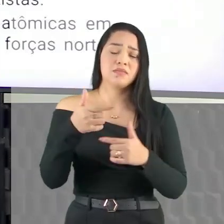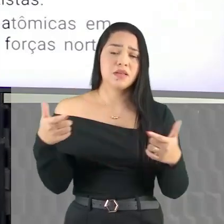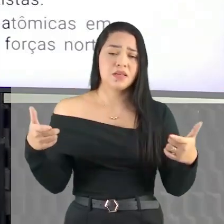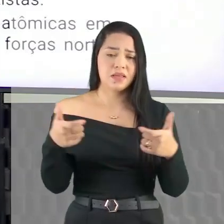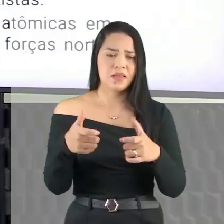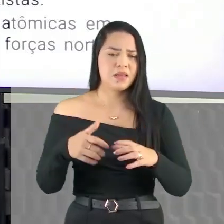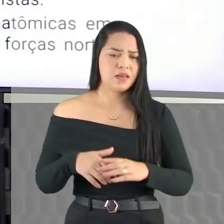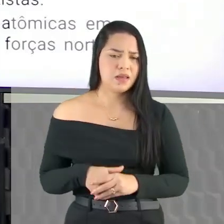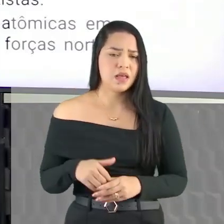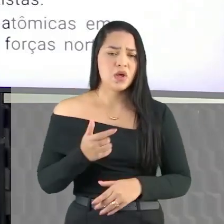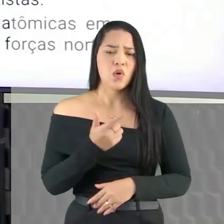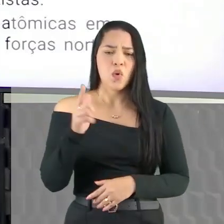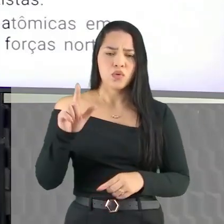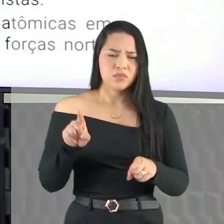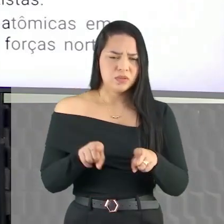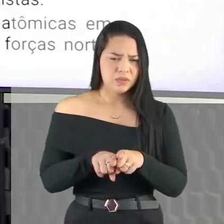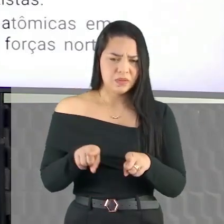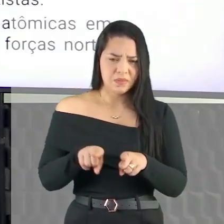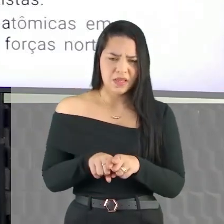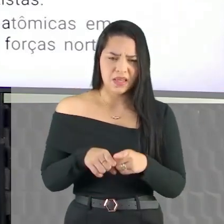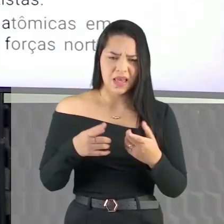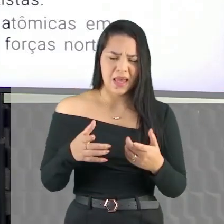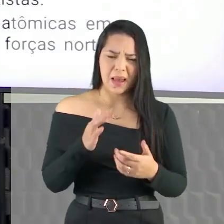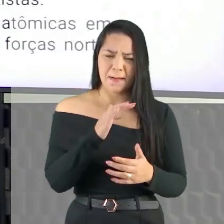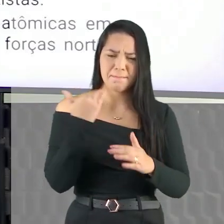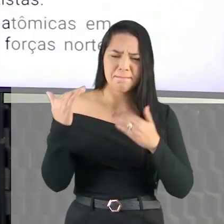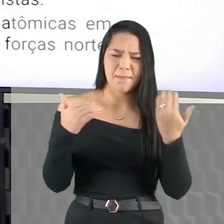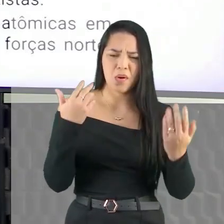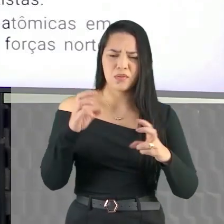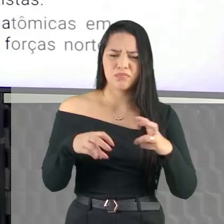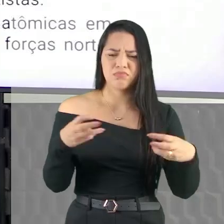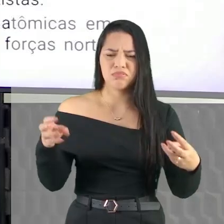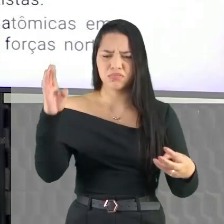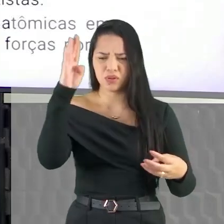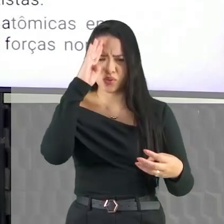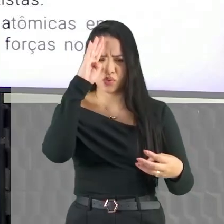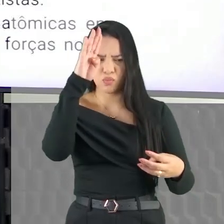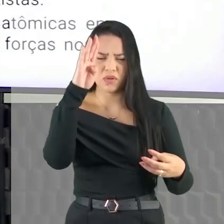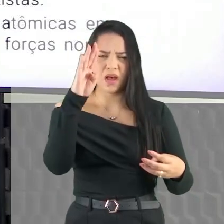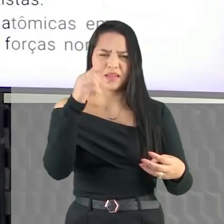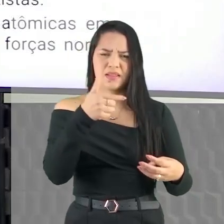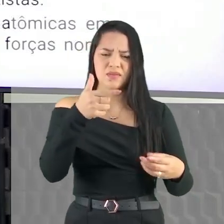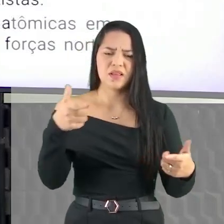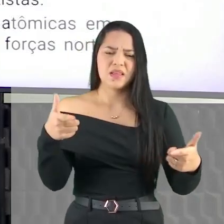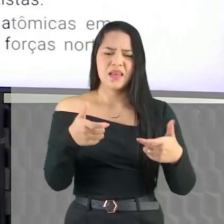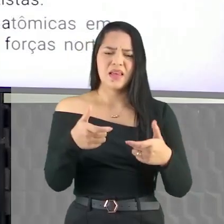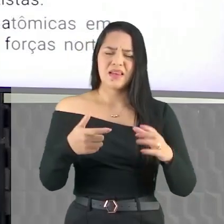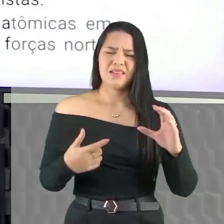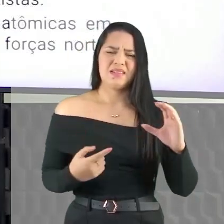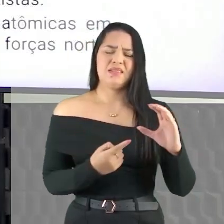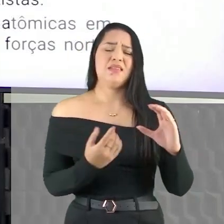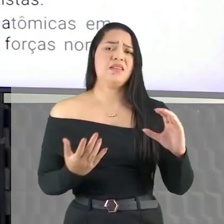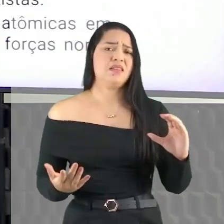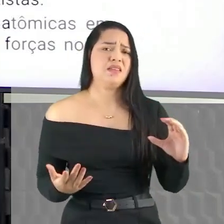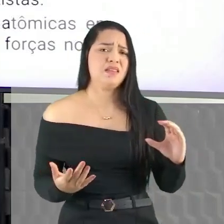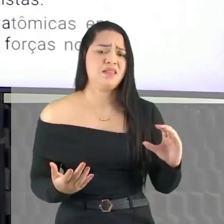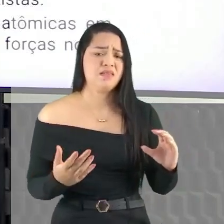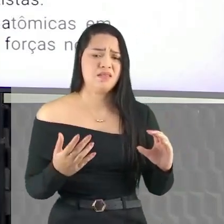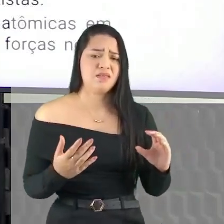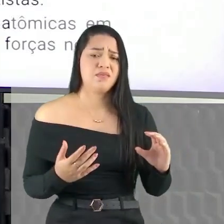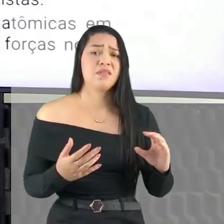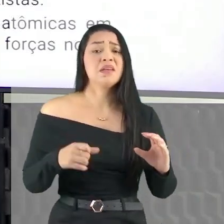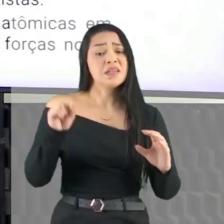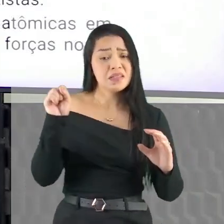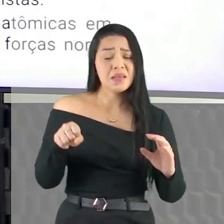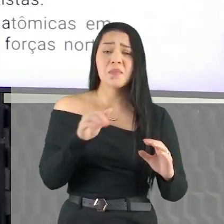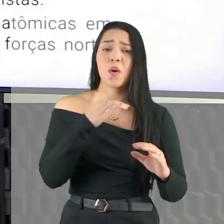Guerra. Outra questão também, né, é a morte de milhões de soldados nos combates à Segunda Guerra Mundial, letra C. Não, esses milhões vão morrer de